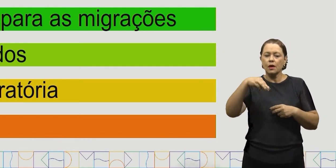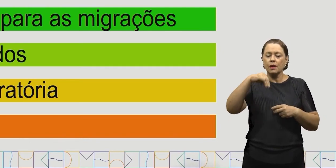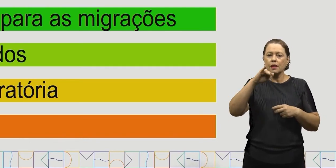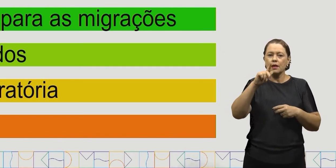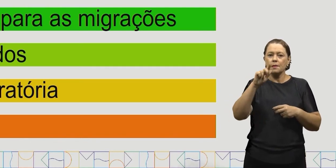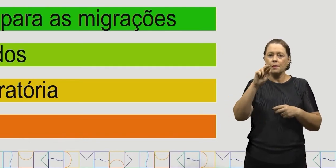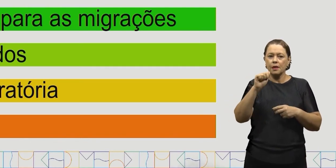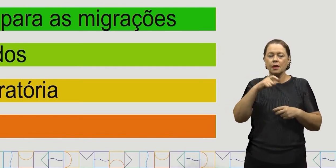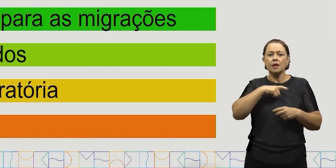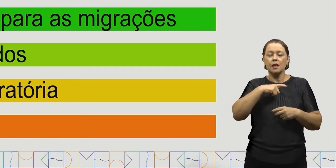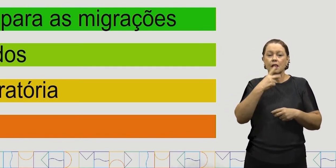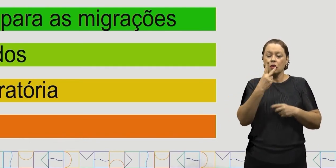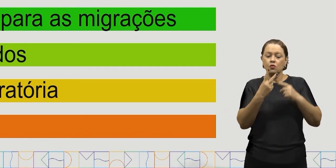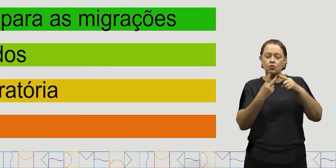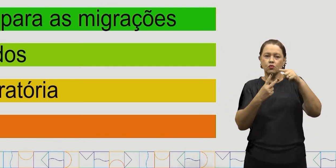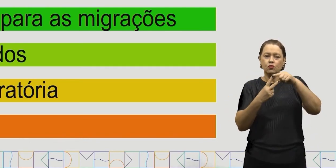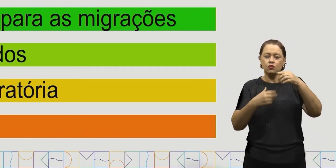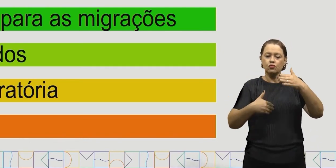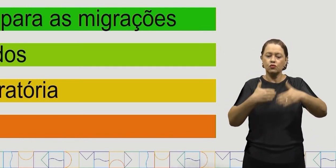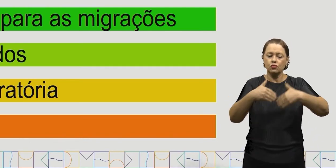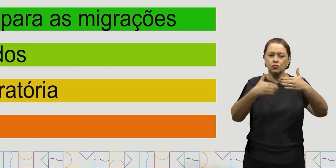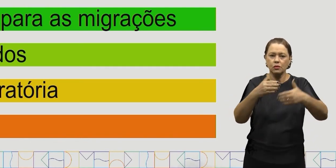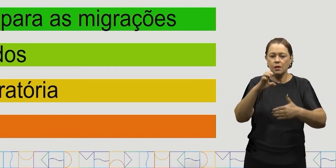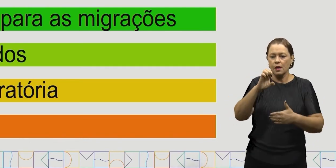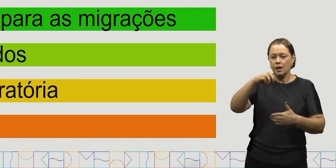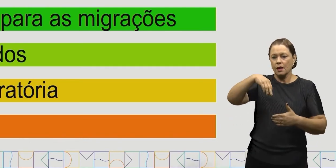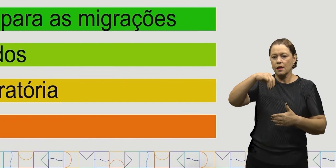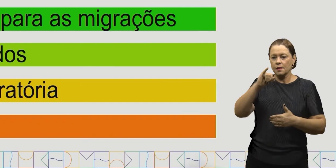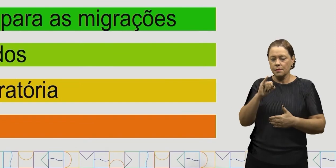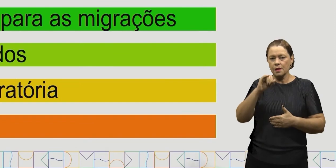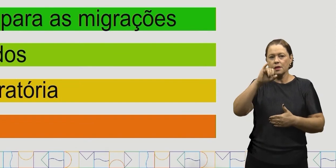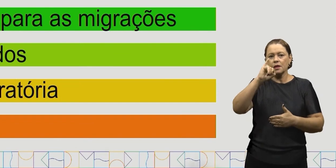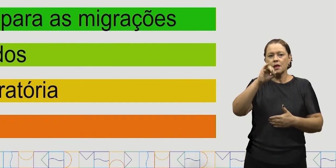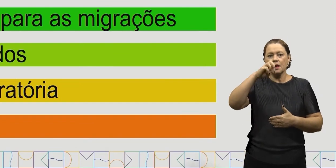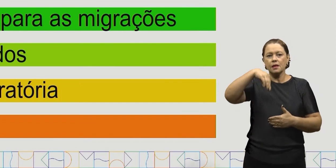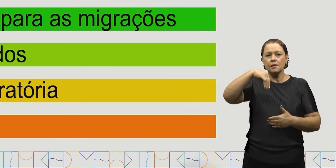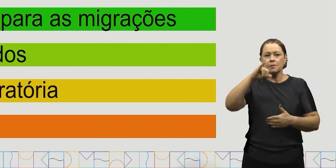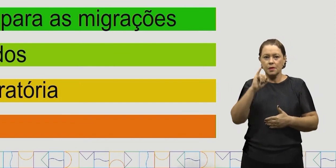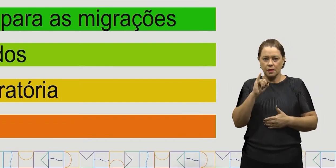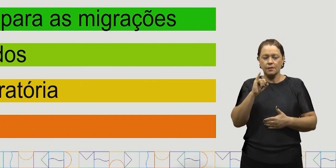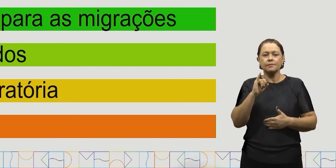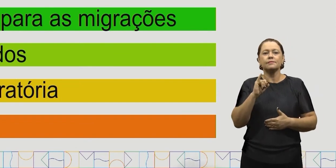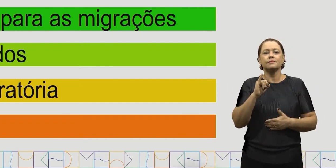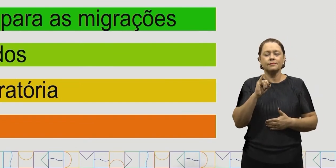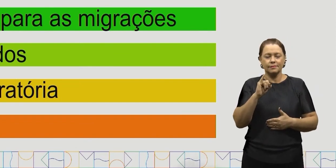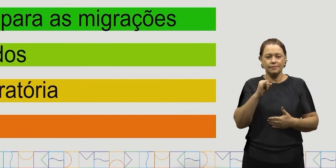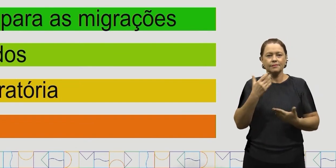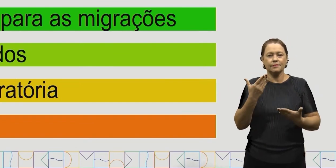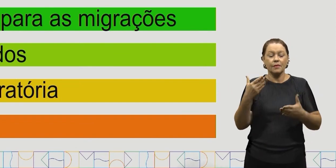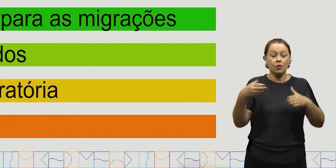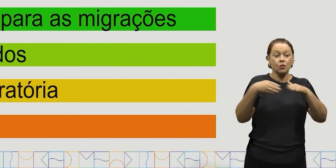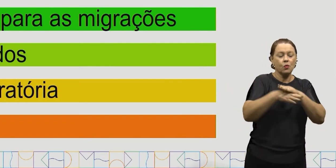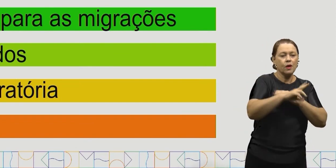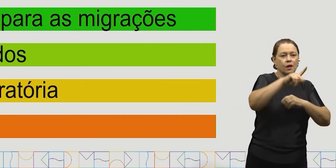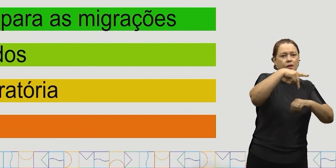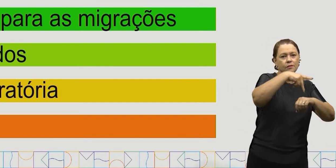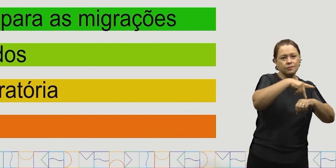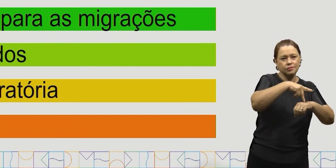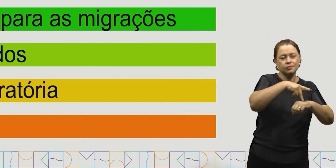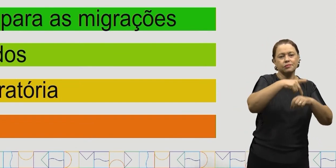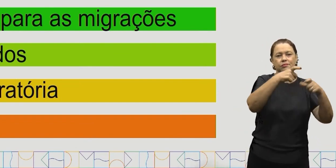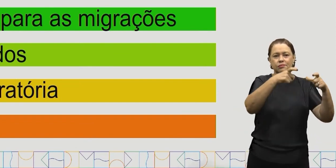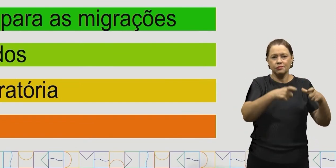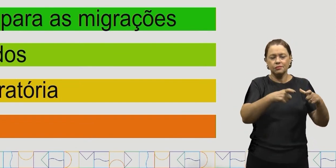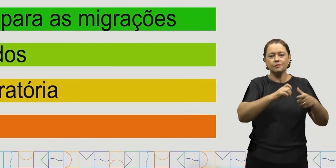passa pelos dois processos, a imigração, saindo de sua região, e a imigração, quando entra em outra